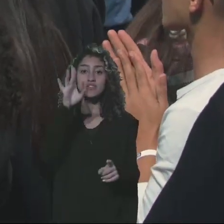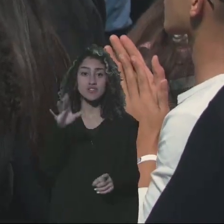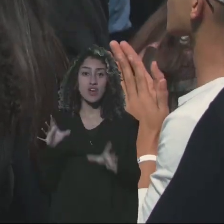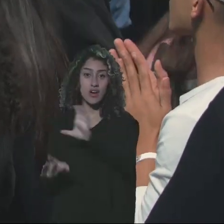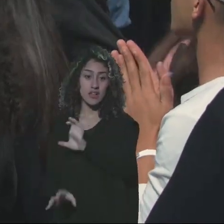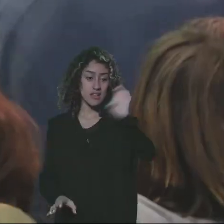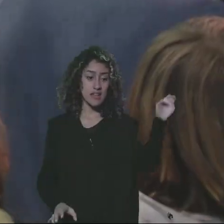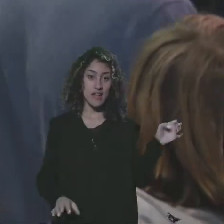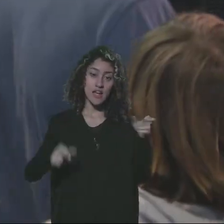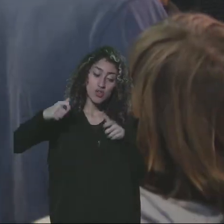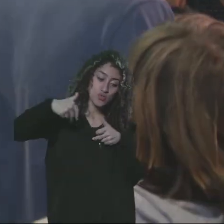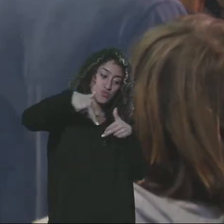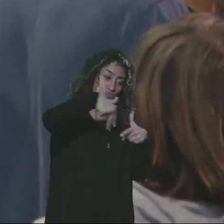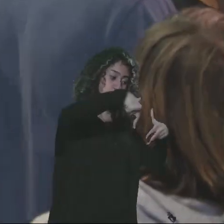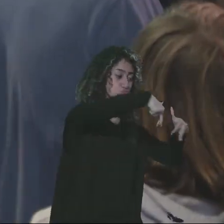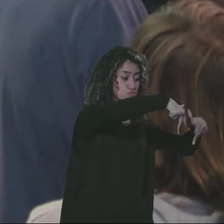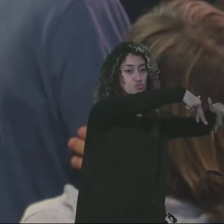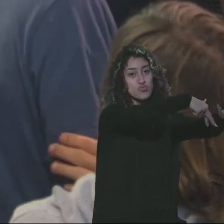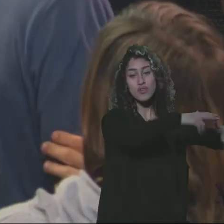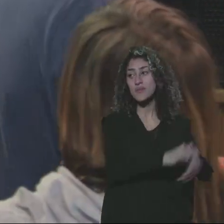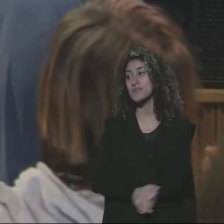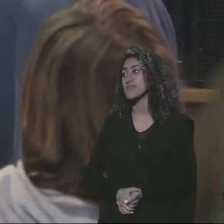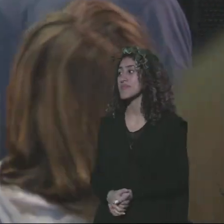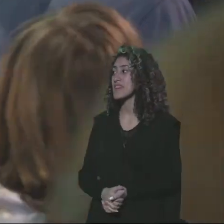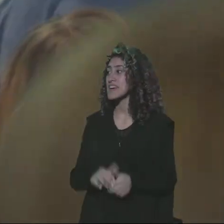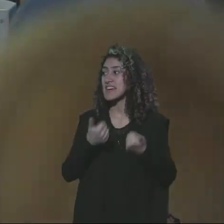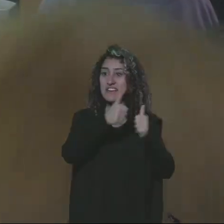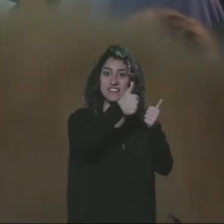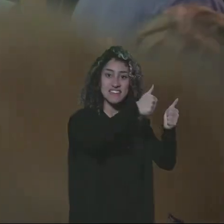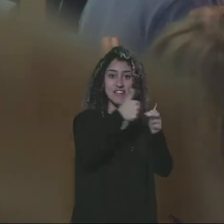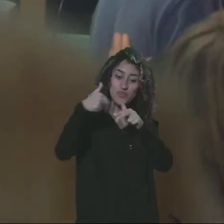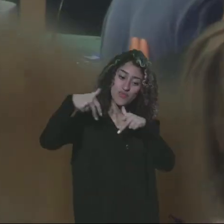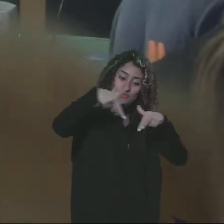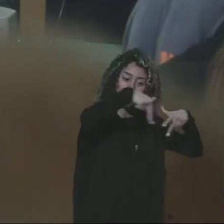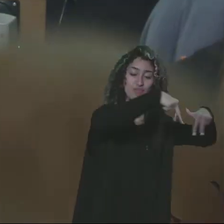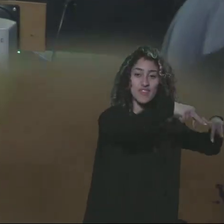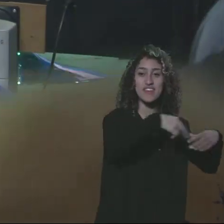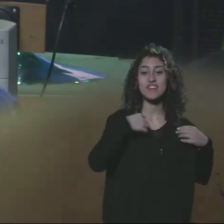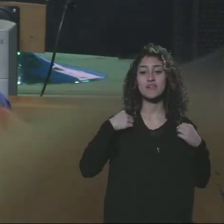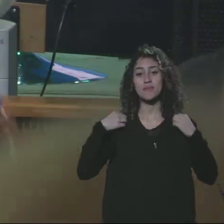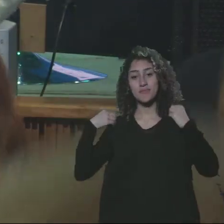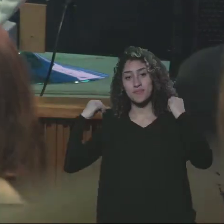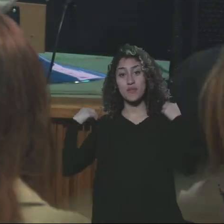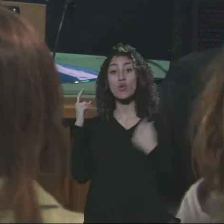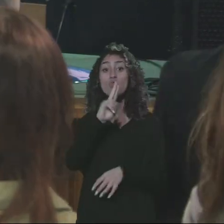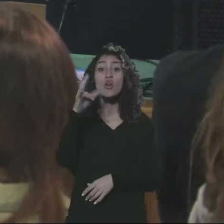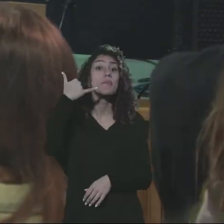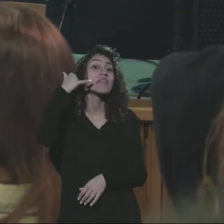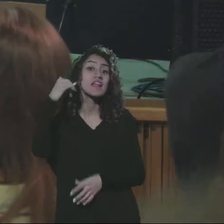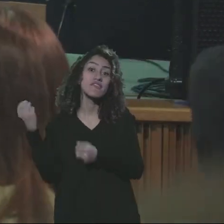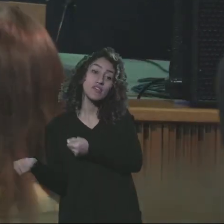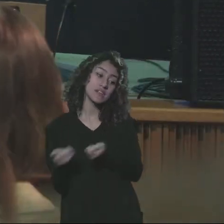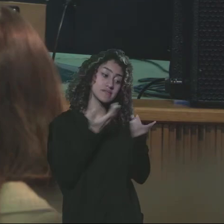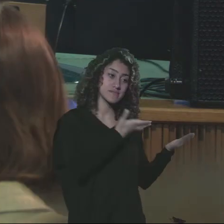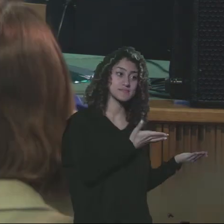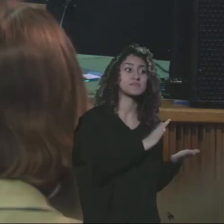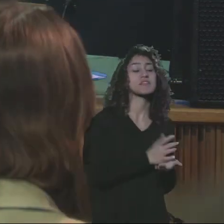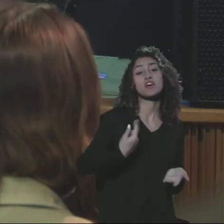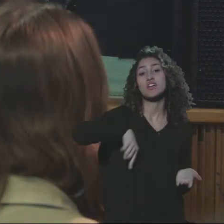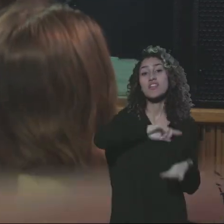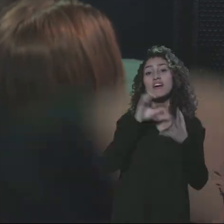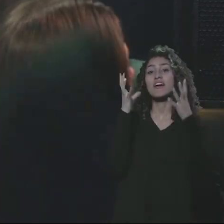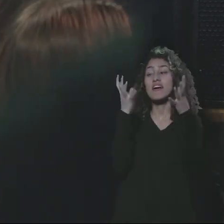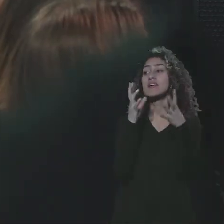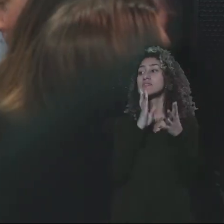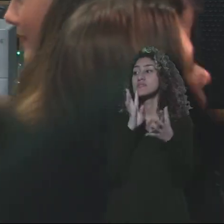vai. Olha lá, ó, aquela mãozinha ali, ó. Vai na direção daquele irmão, dá o teu nome, teu telefone. Se você